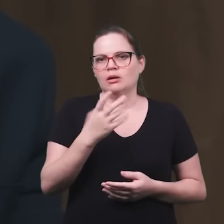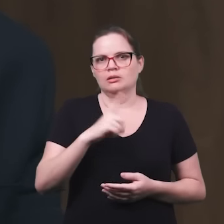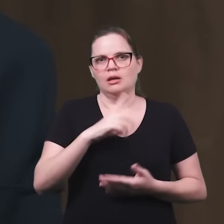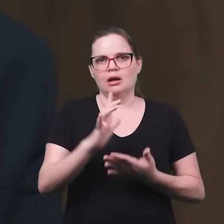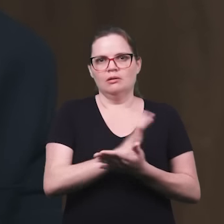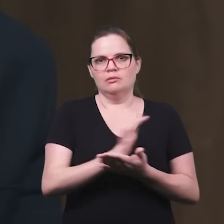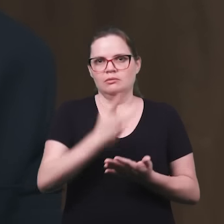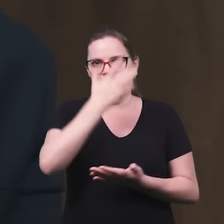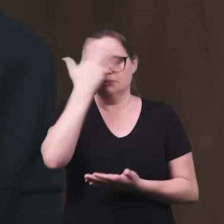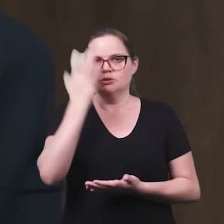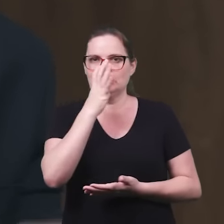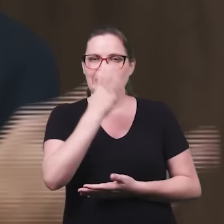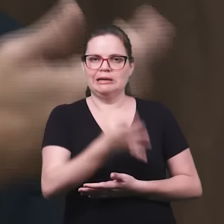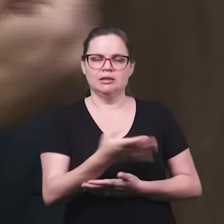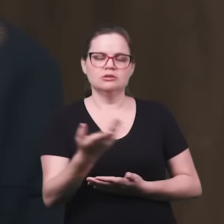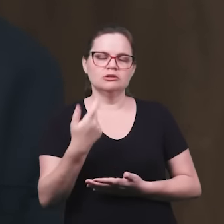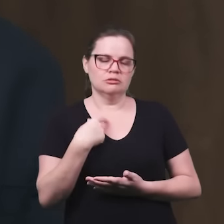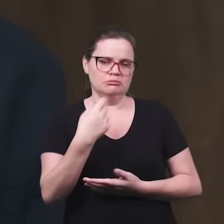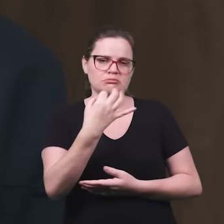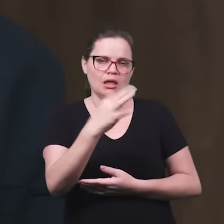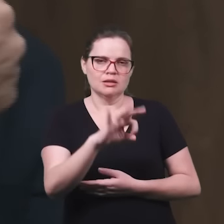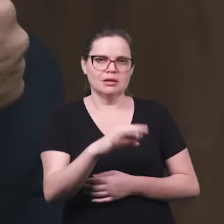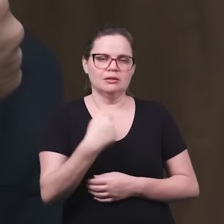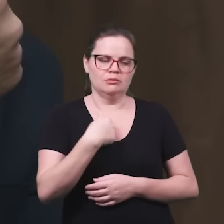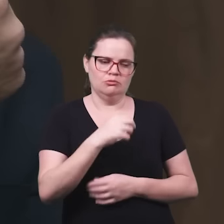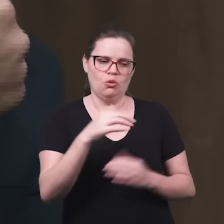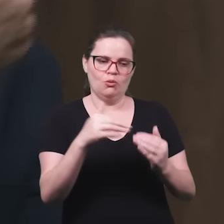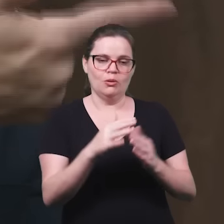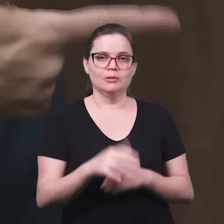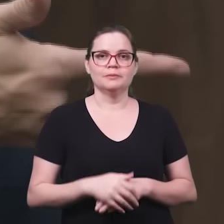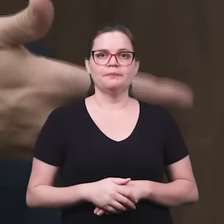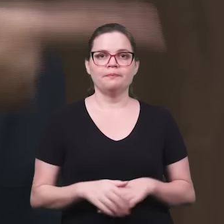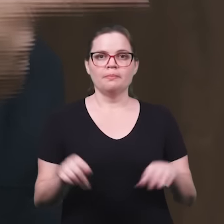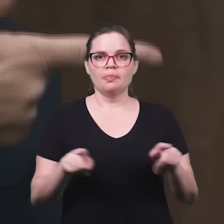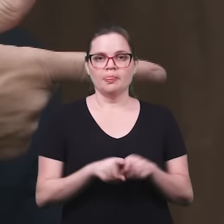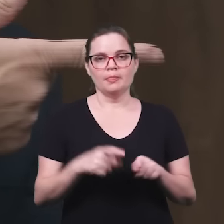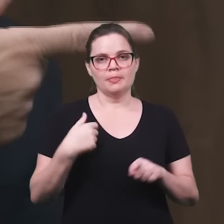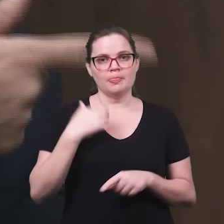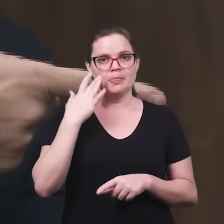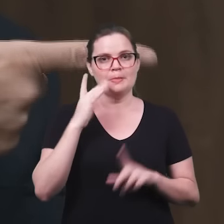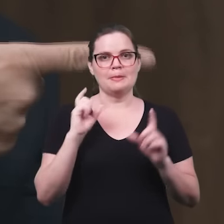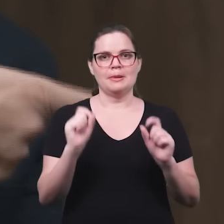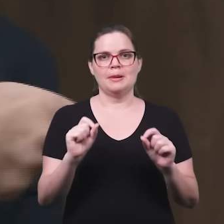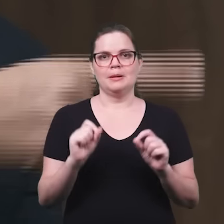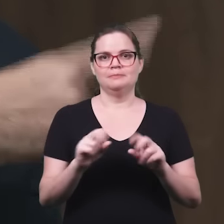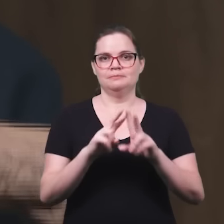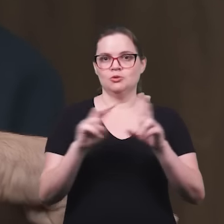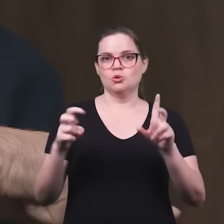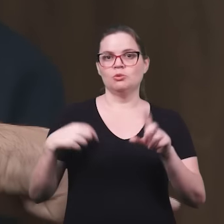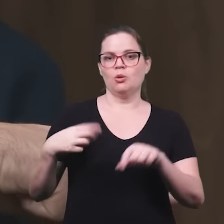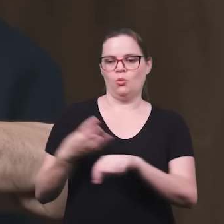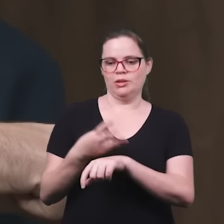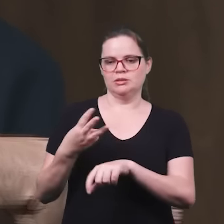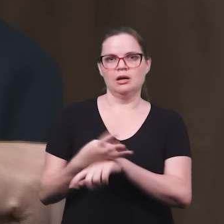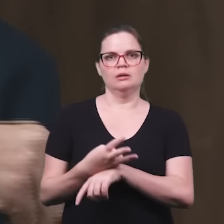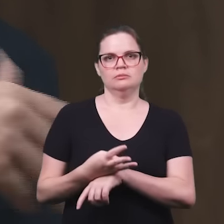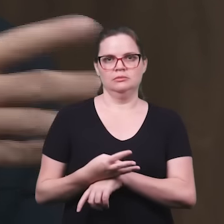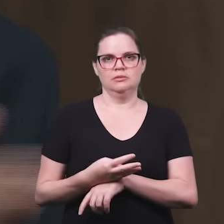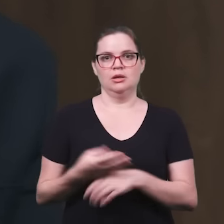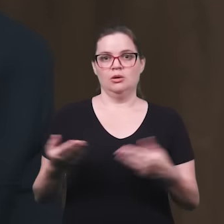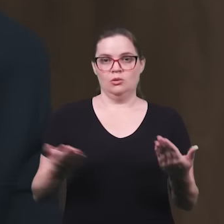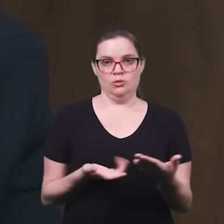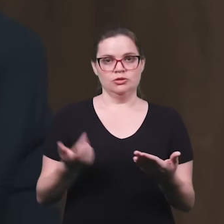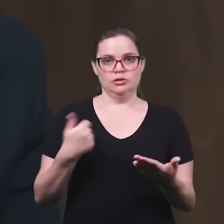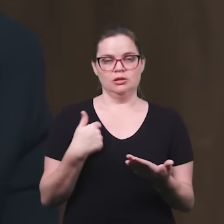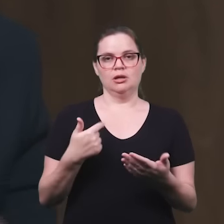razão a existência desse modelo. Vou dar o meu exemplo, que eu assino o Meta Verified para o WhatsApp. Como eu